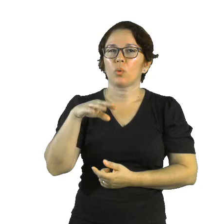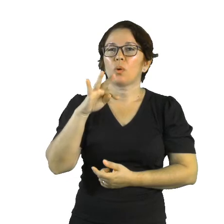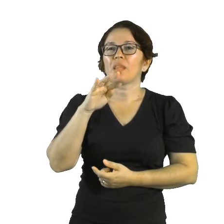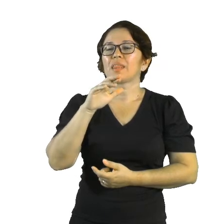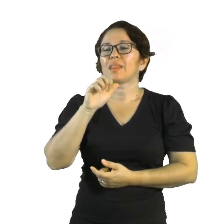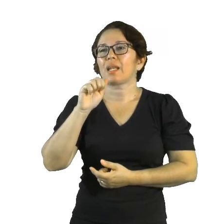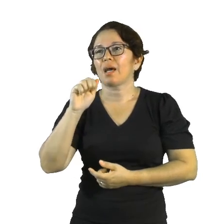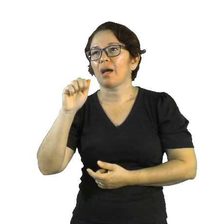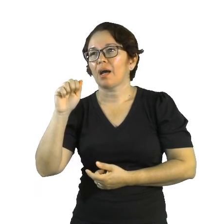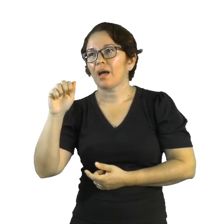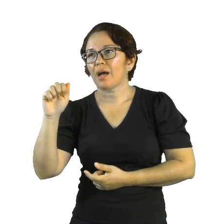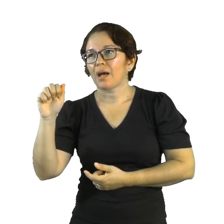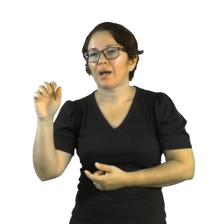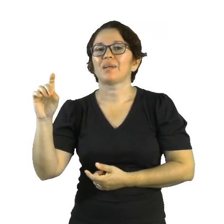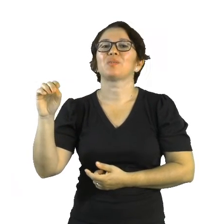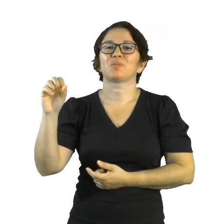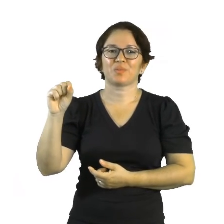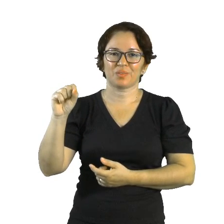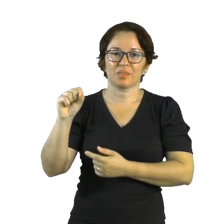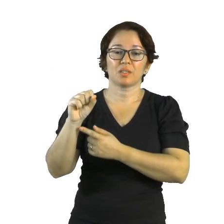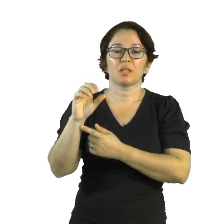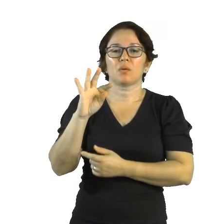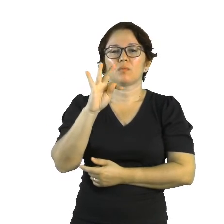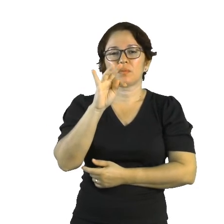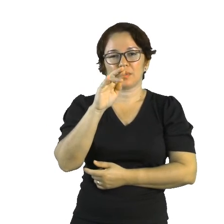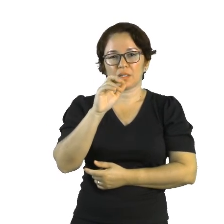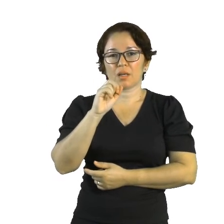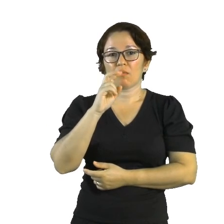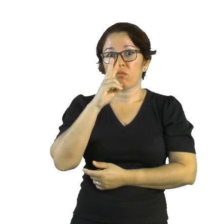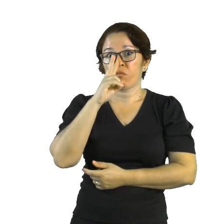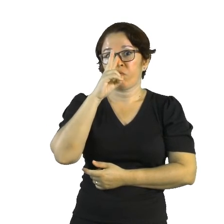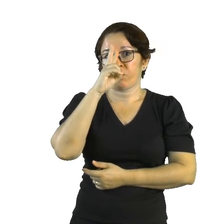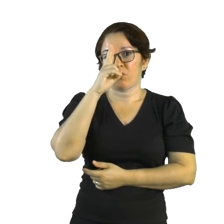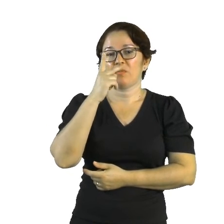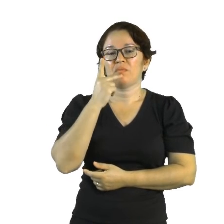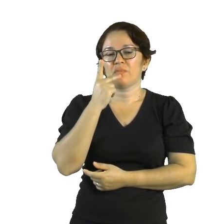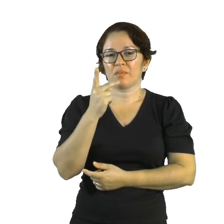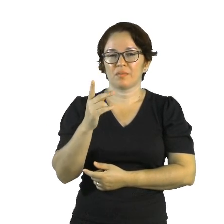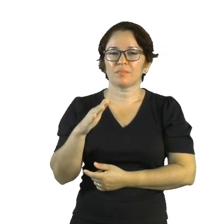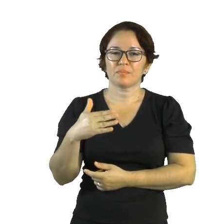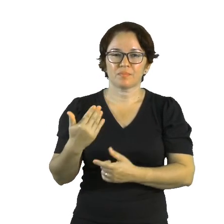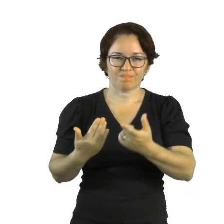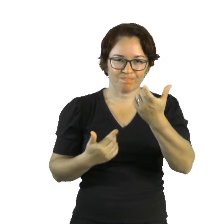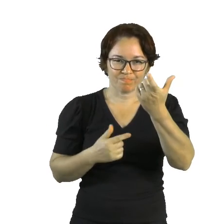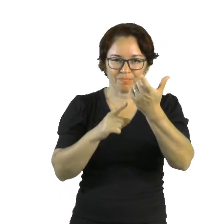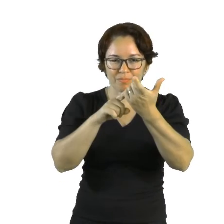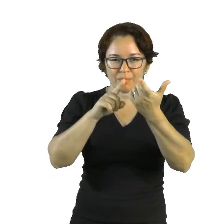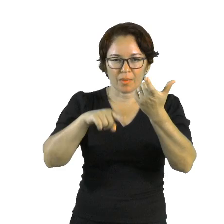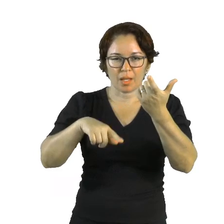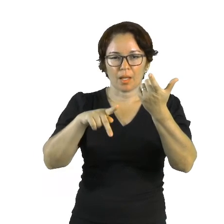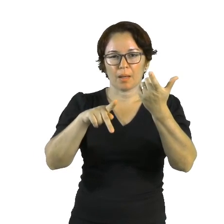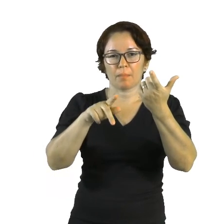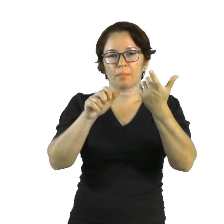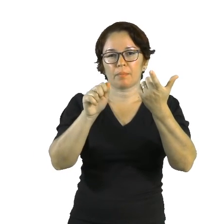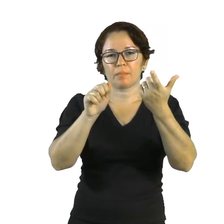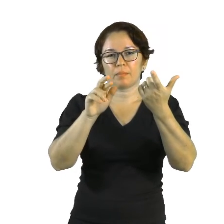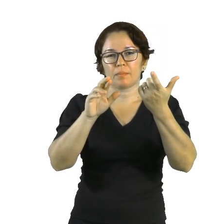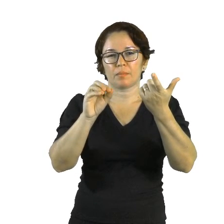Encontrados. O tra é a sílaba tônica. Então, ela é classificada como